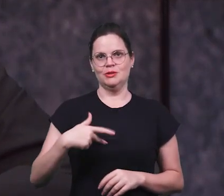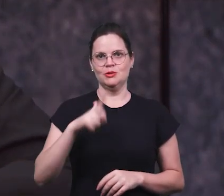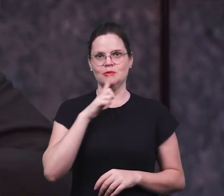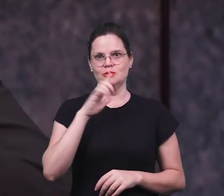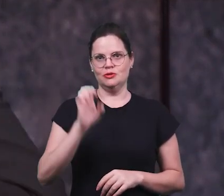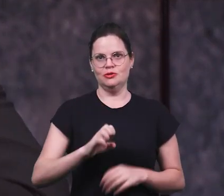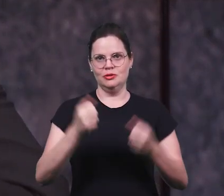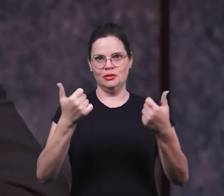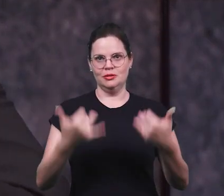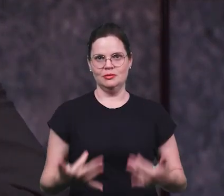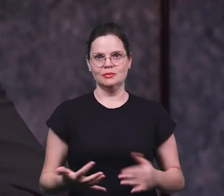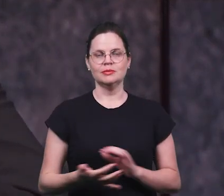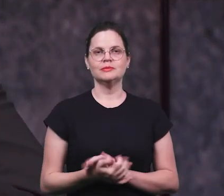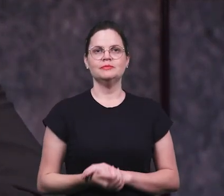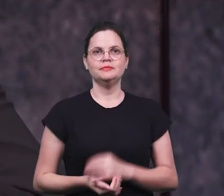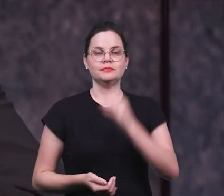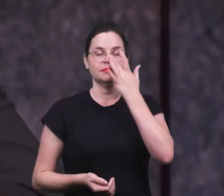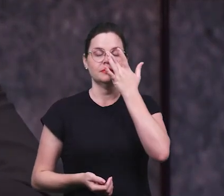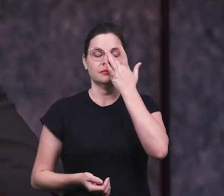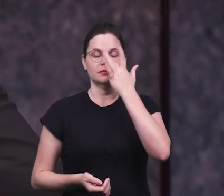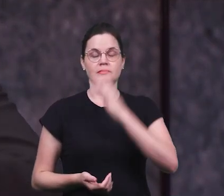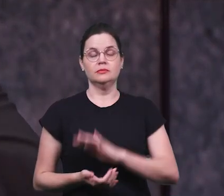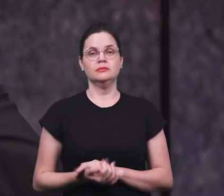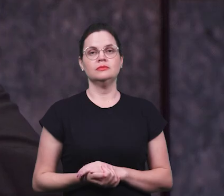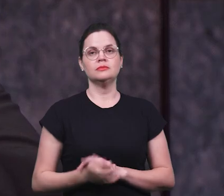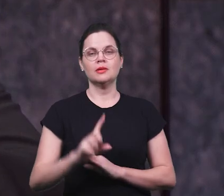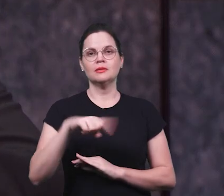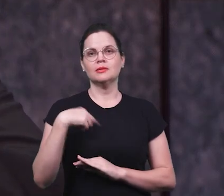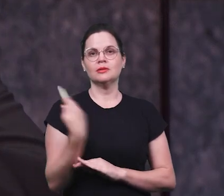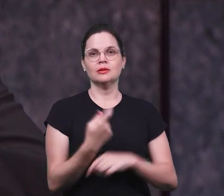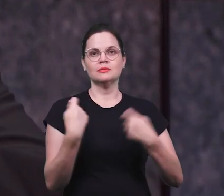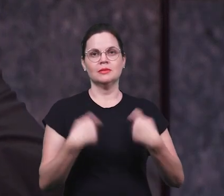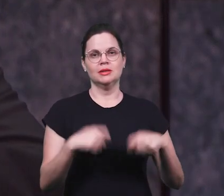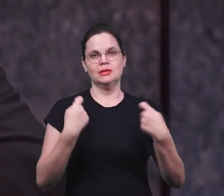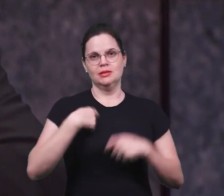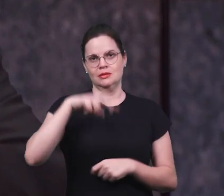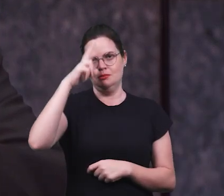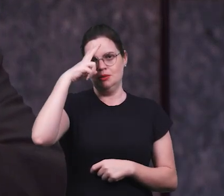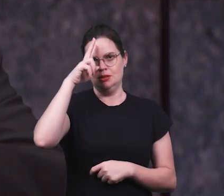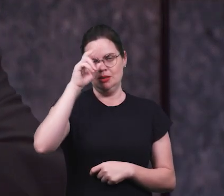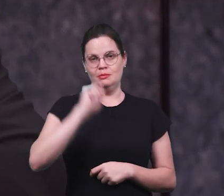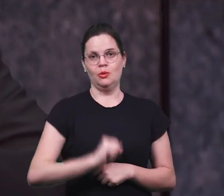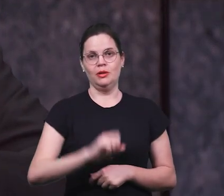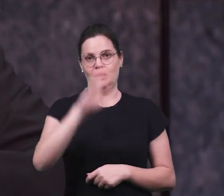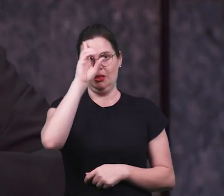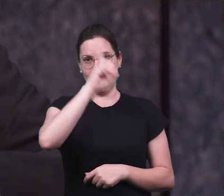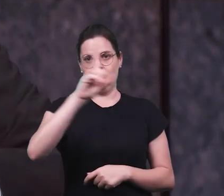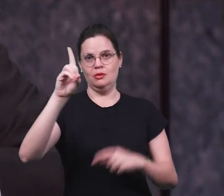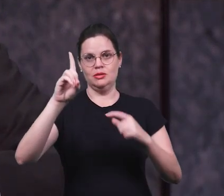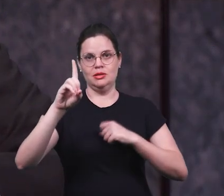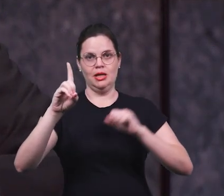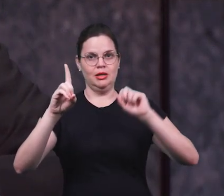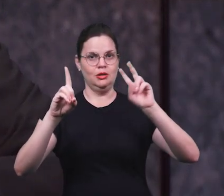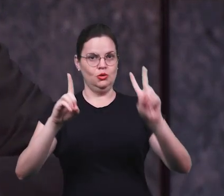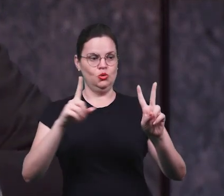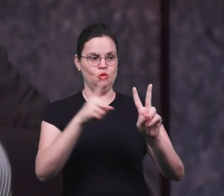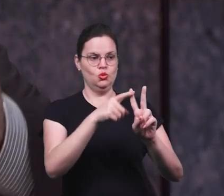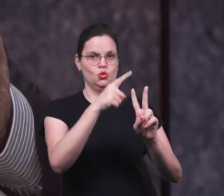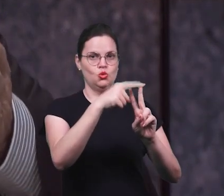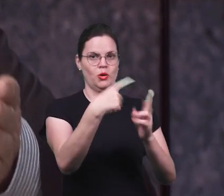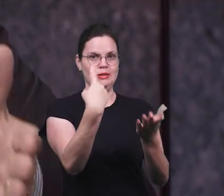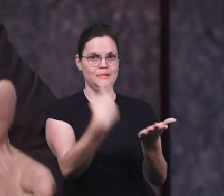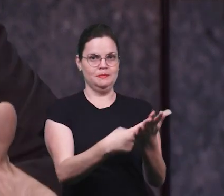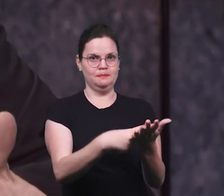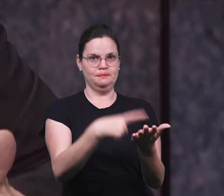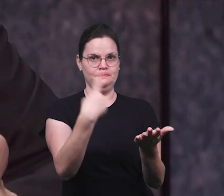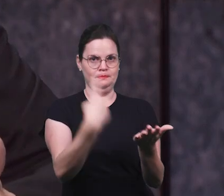Eugênio fez, nós lembramos que Deus fez 2 acordos, 2 alianças,